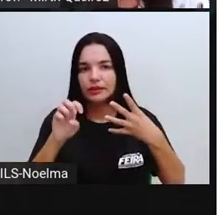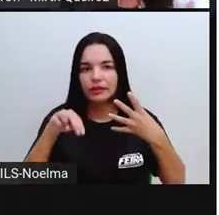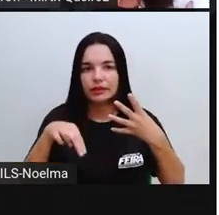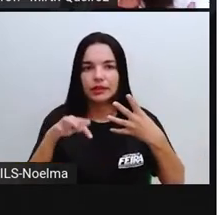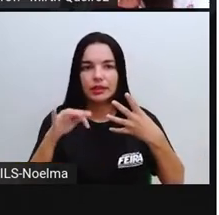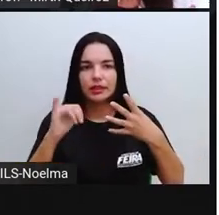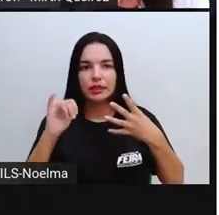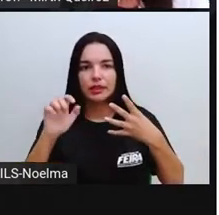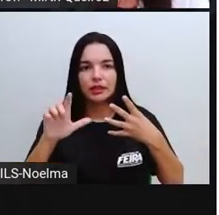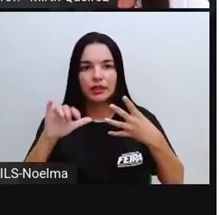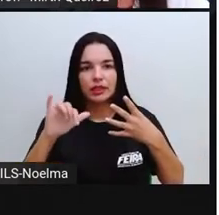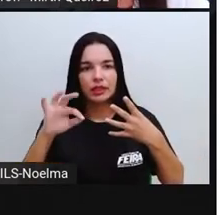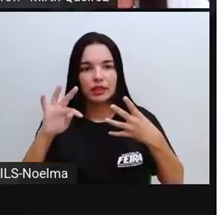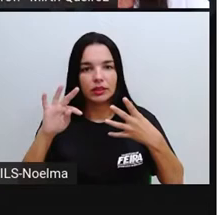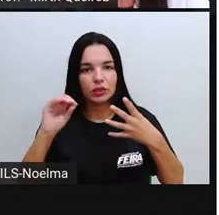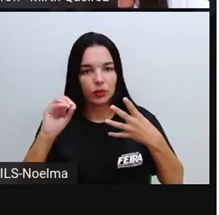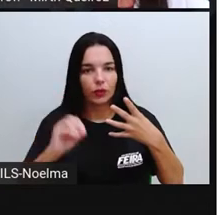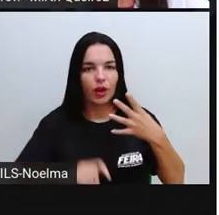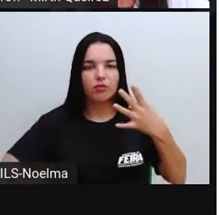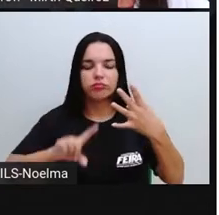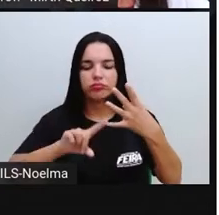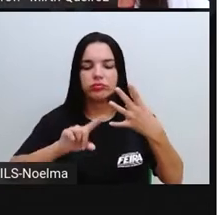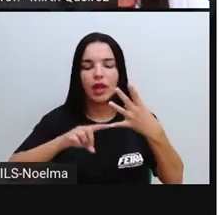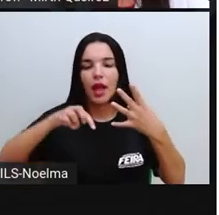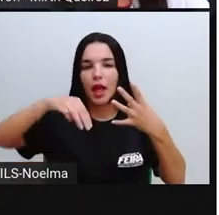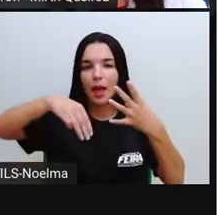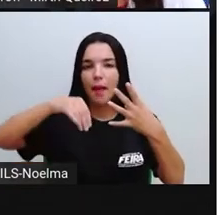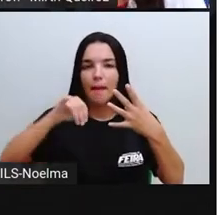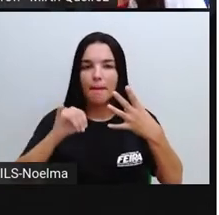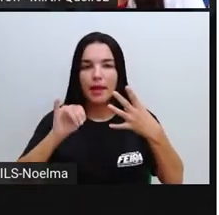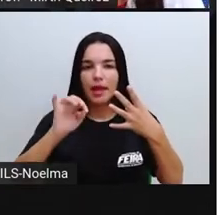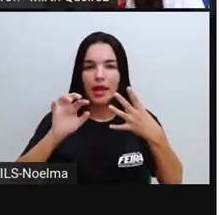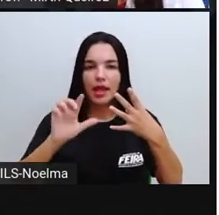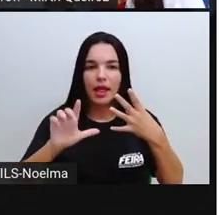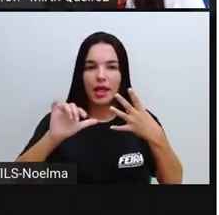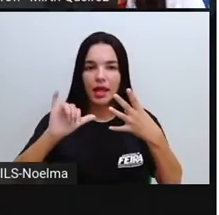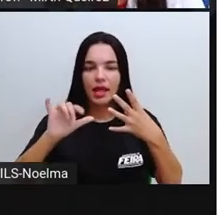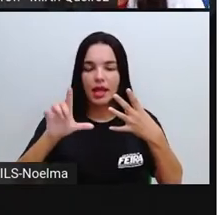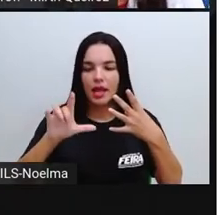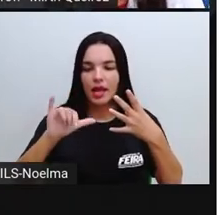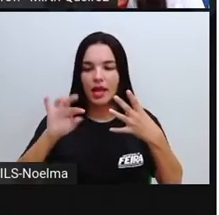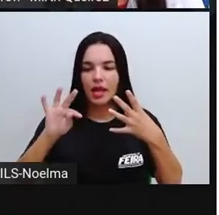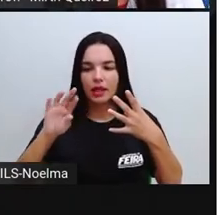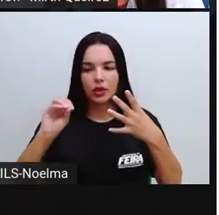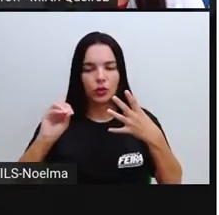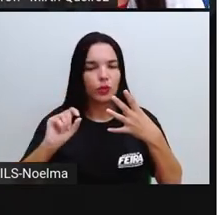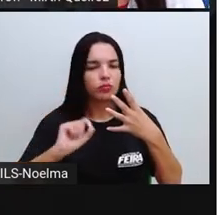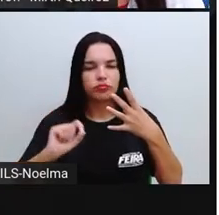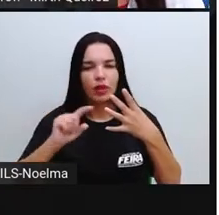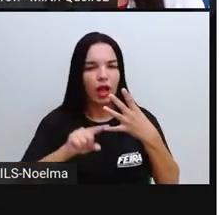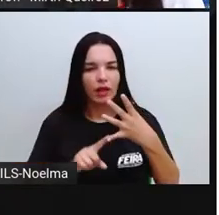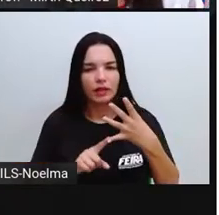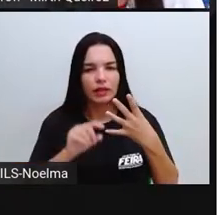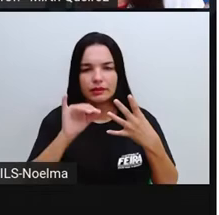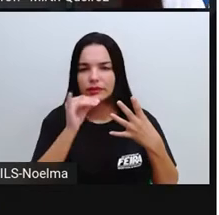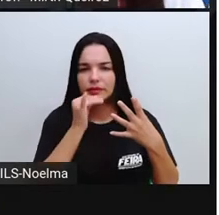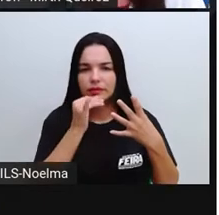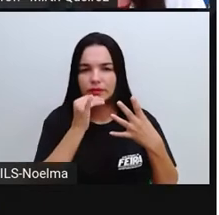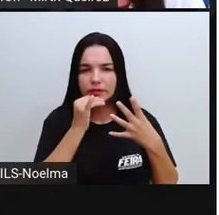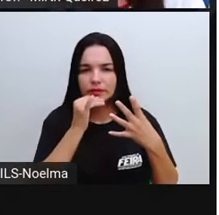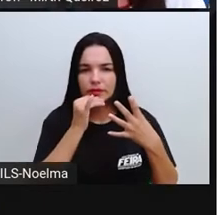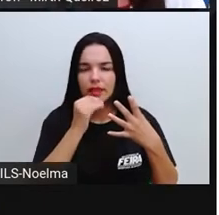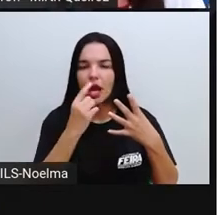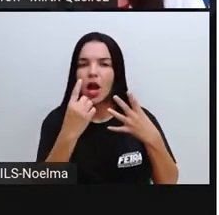então é menos por exemplo se eu tenho mil litros em